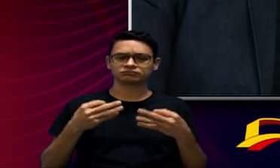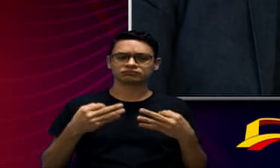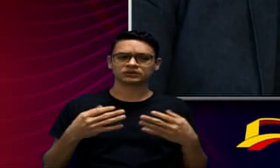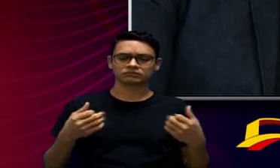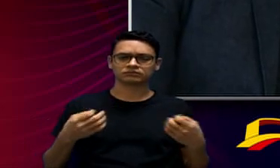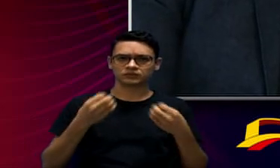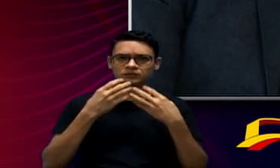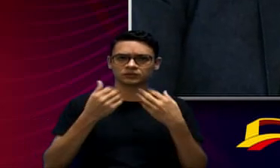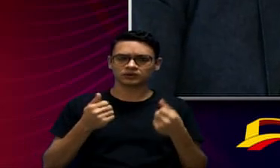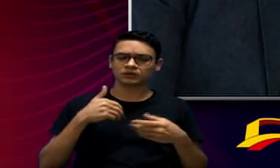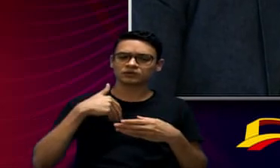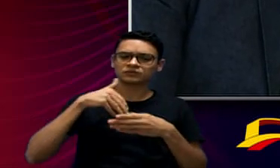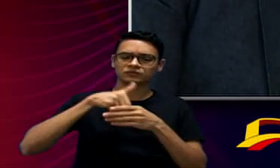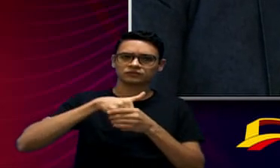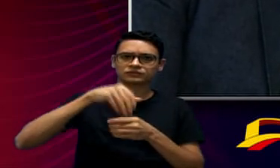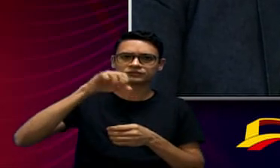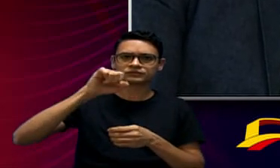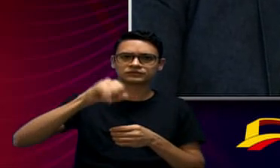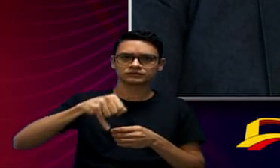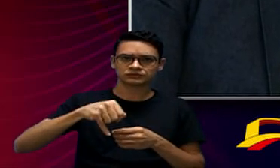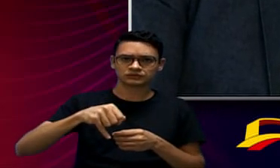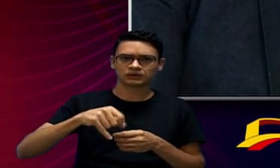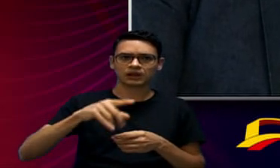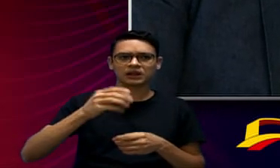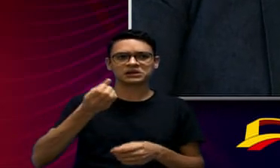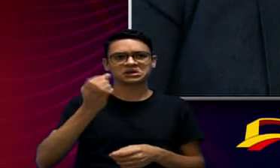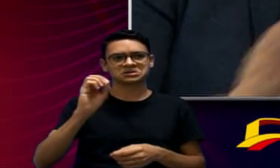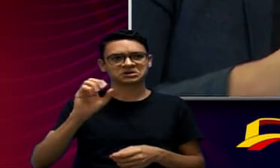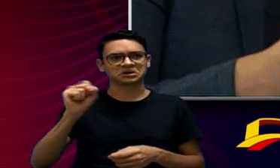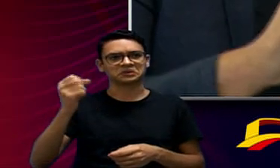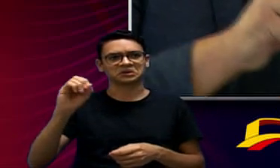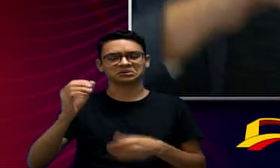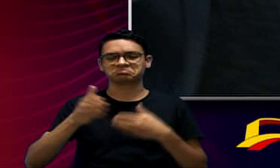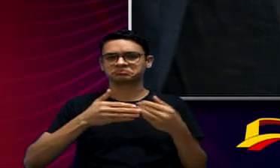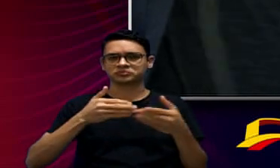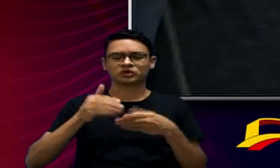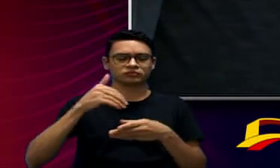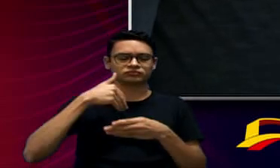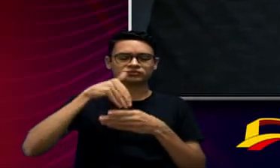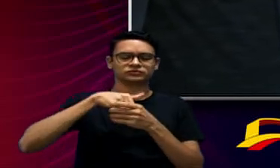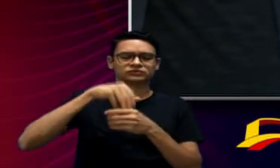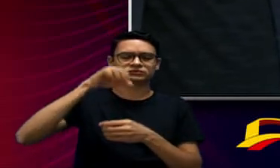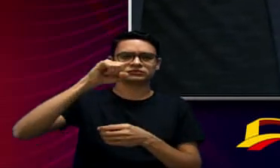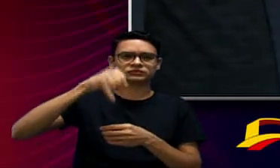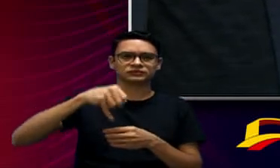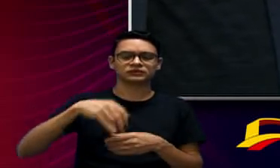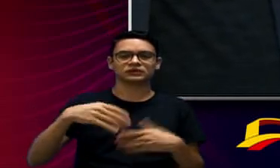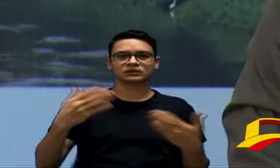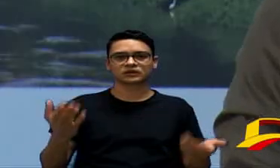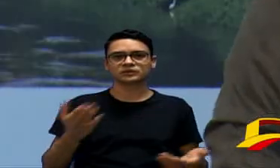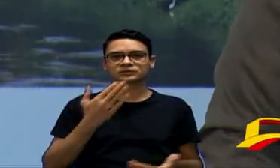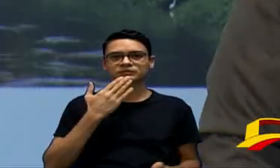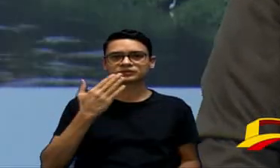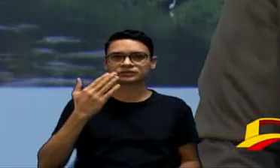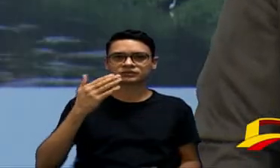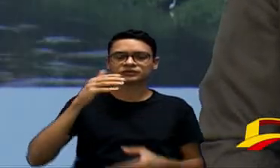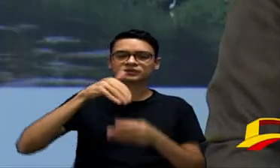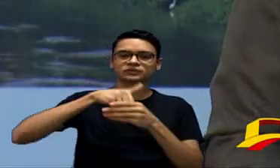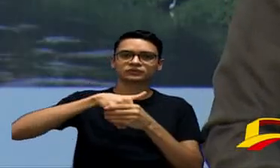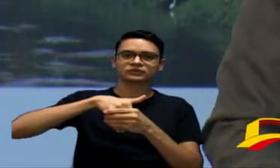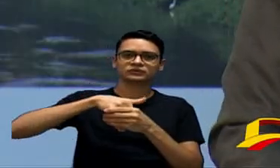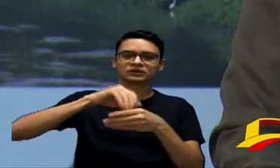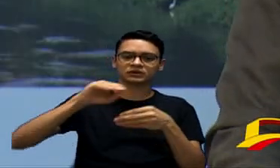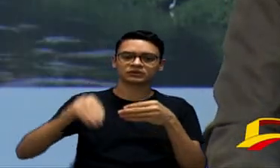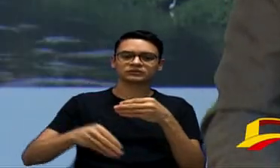favorável ao projeto e voto a questão seja para 60 ou seja para 80. Obrigado, vereador. Então, peço a aprovação da emenda número